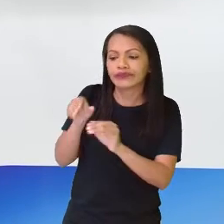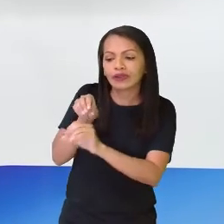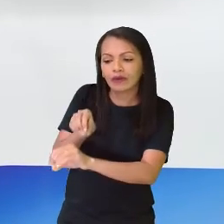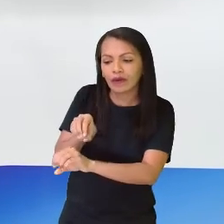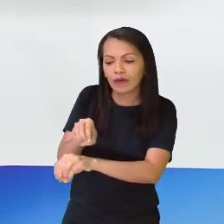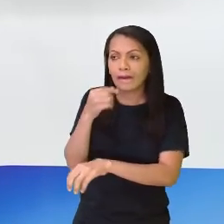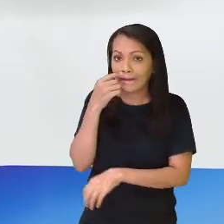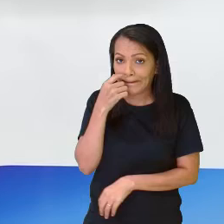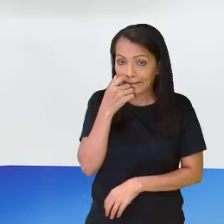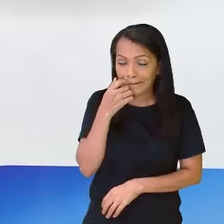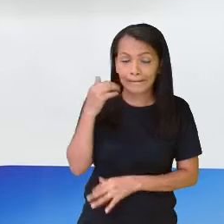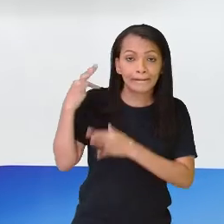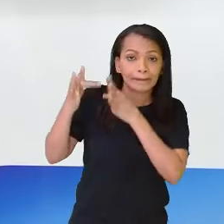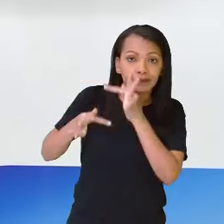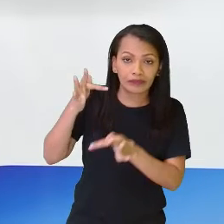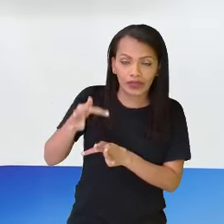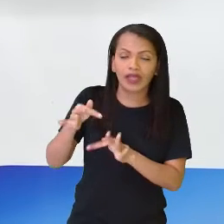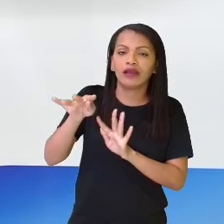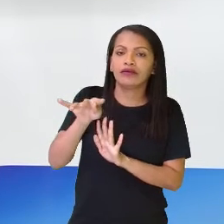texto chamado texto